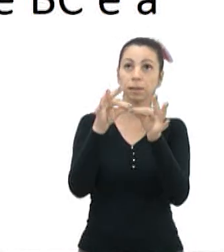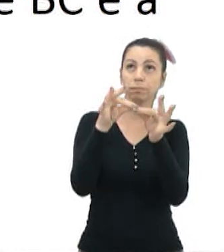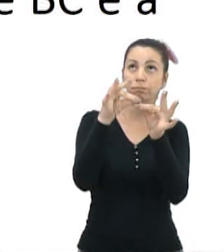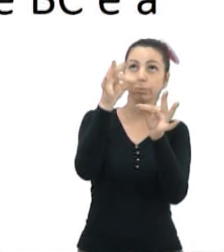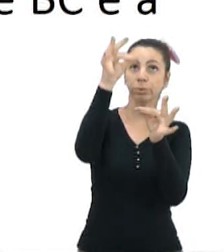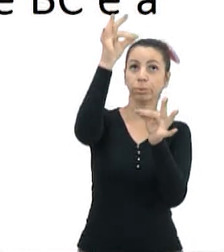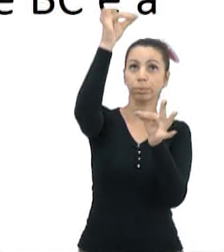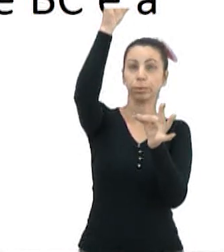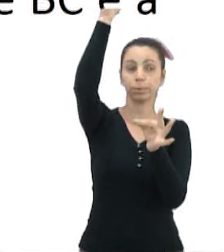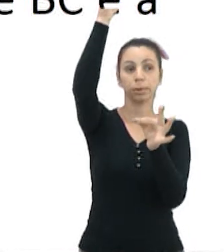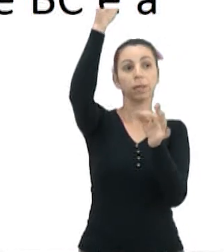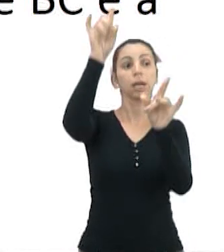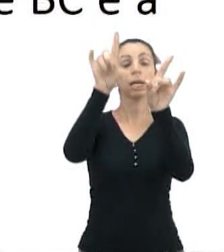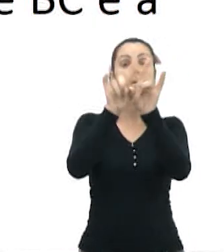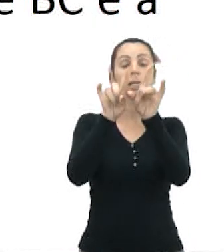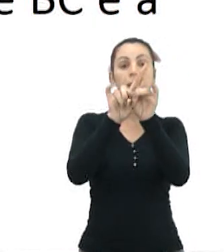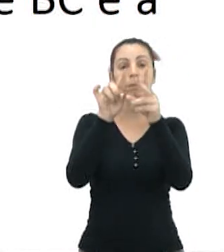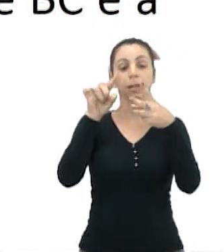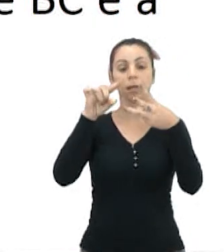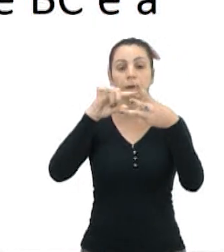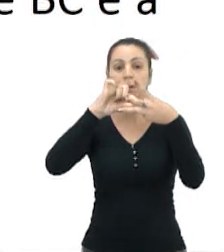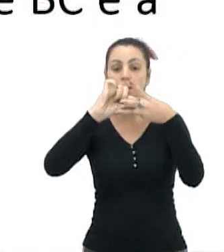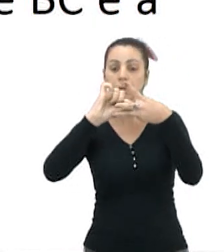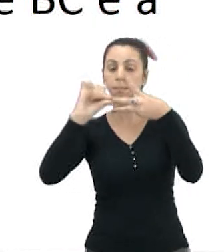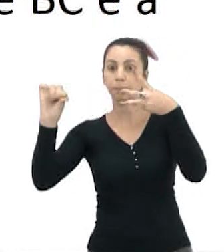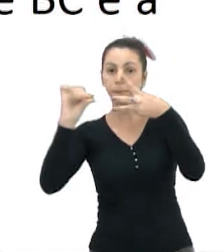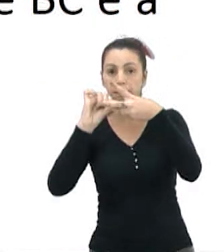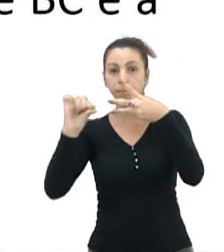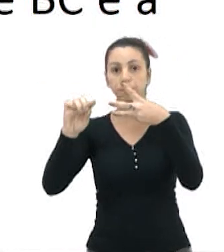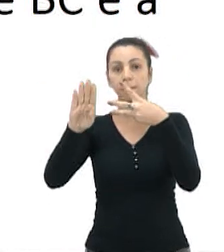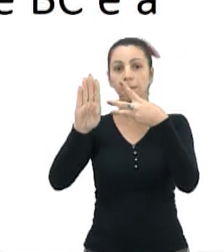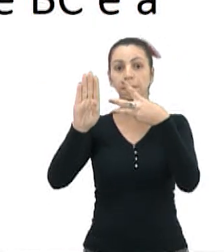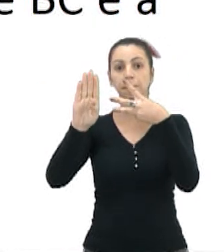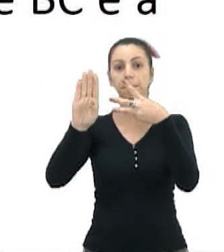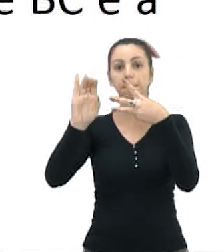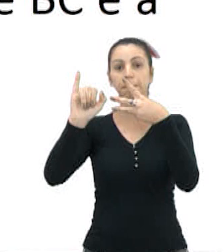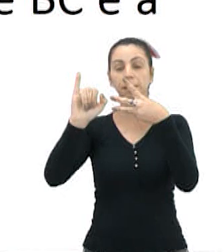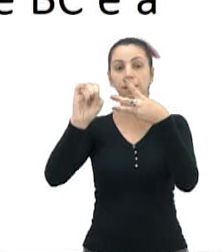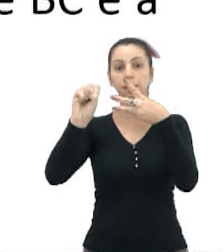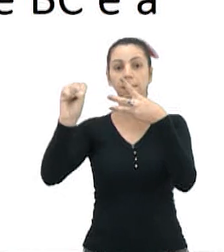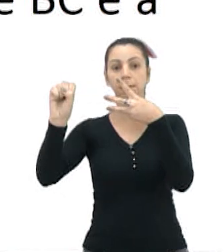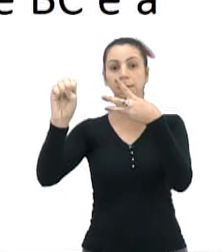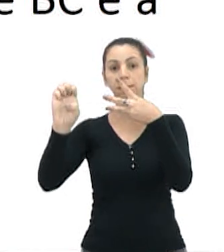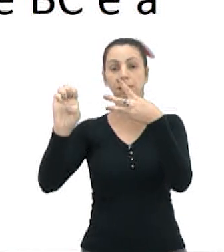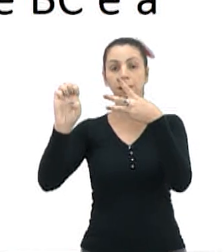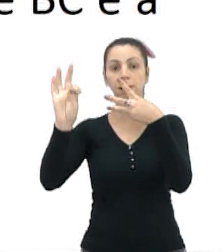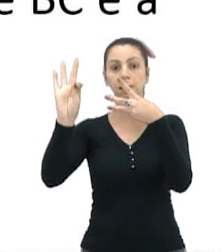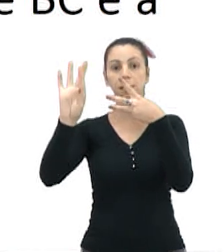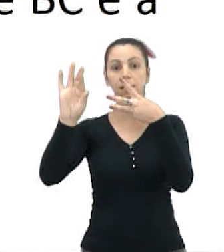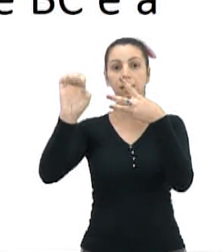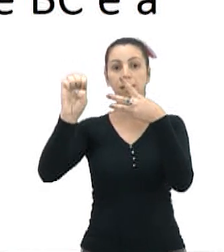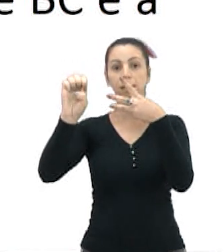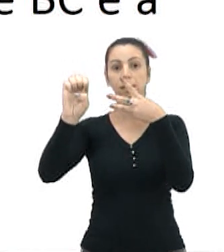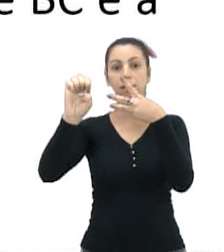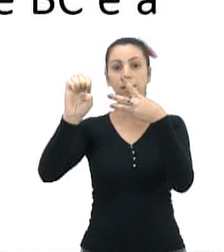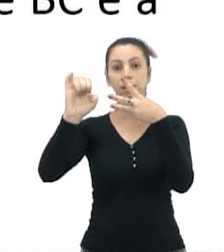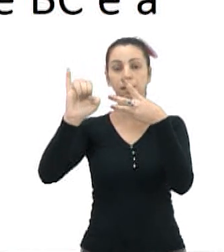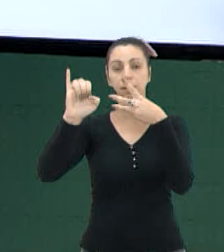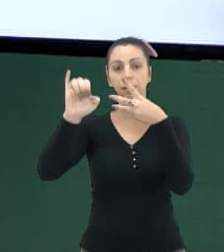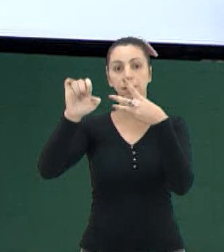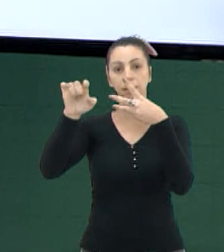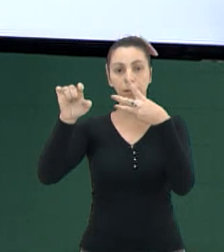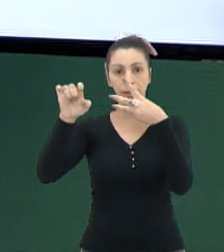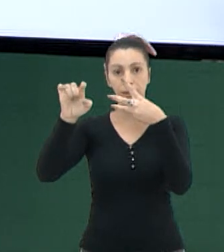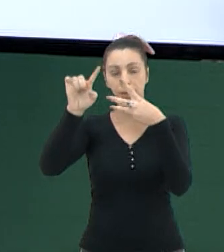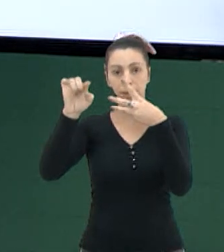bissetriz, também nós já havíamos falado, do ângulo do vértice coincidem. Então, se eu estou trabalhando com